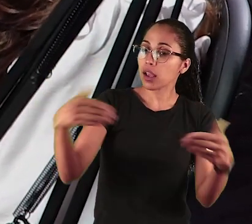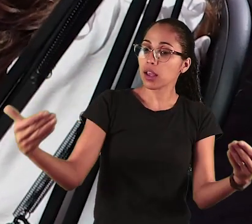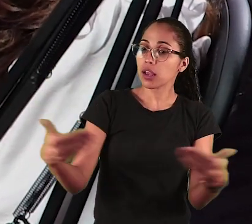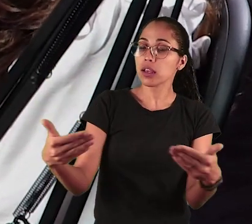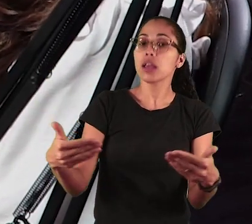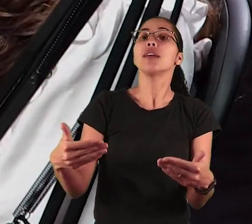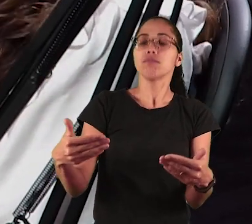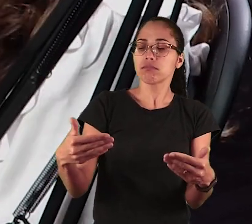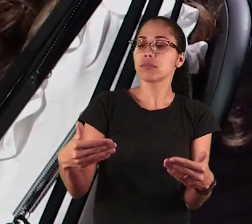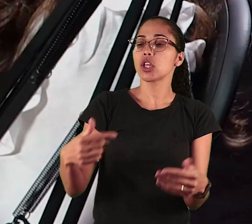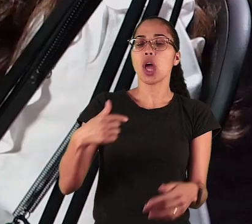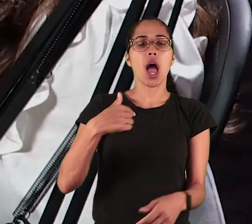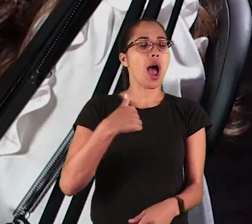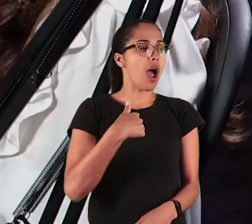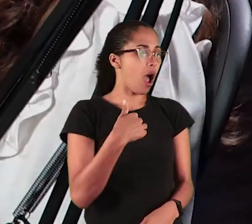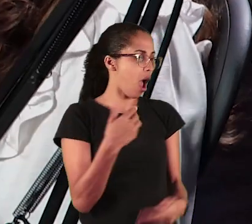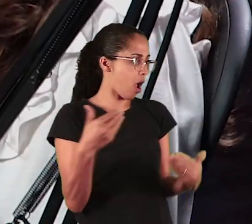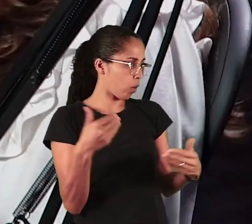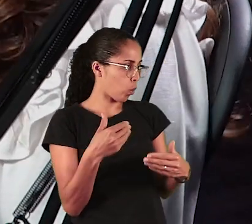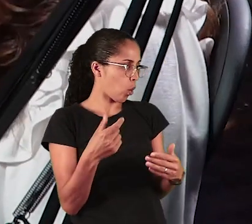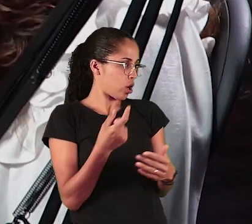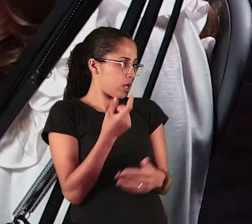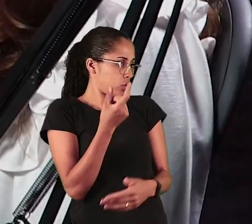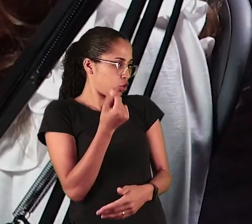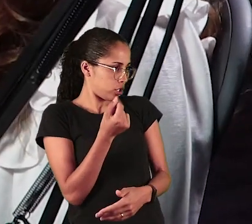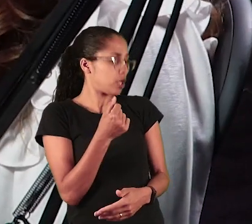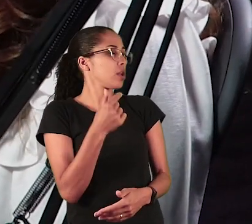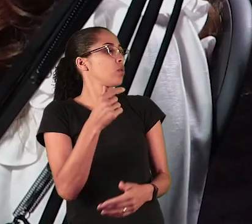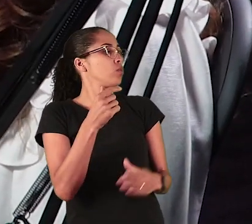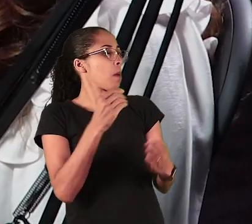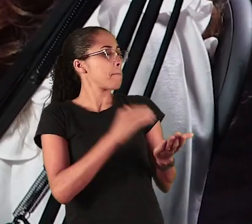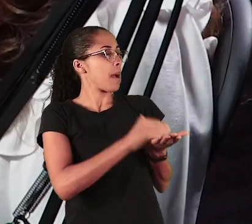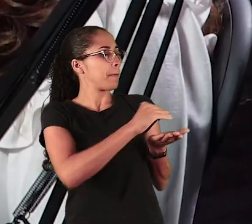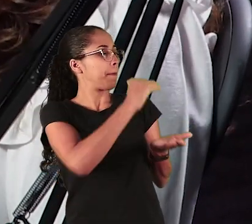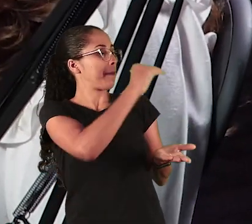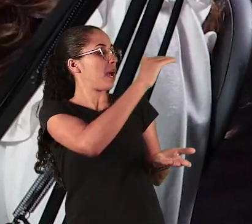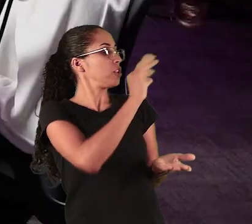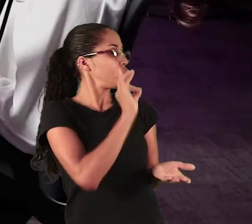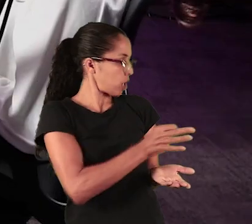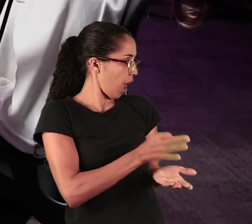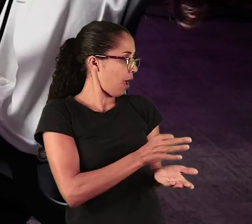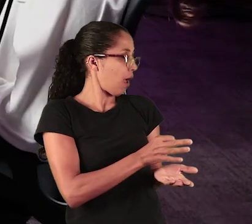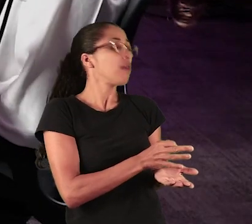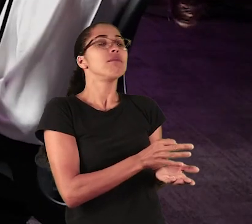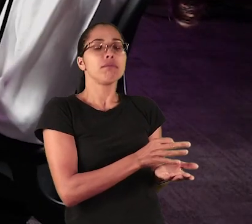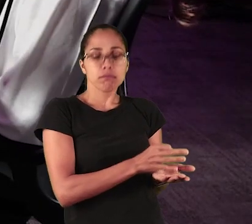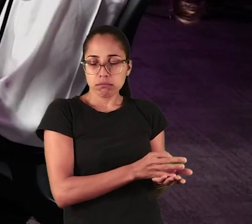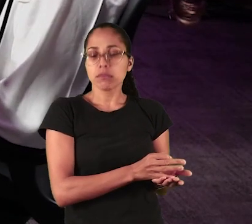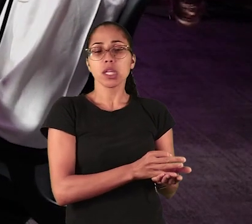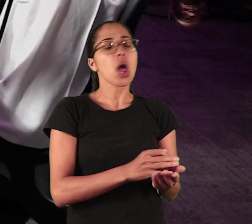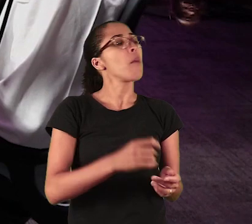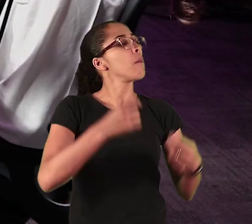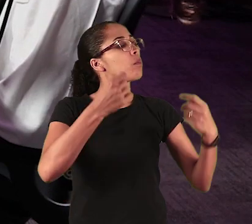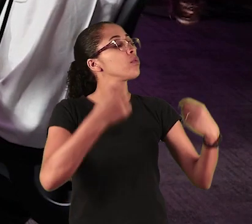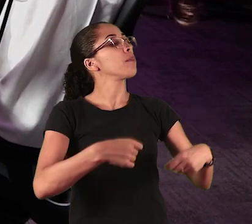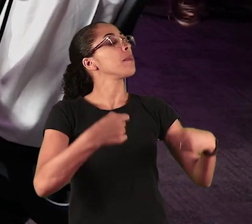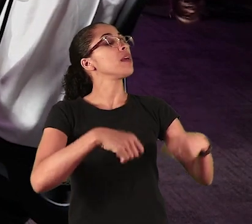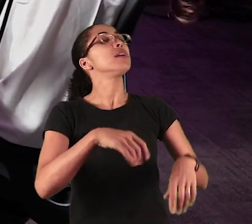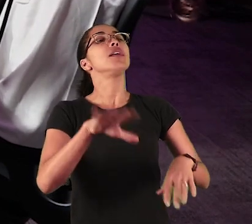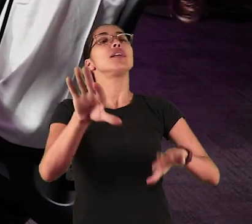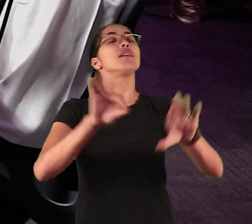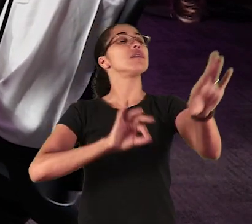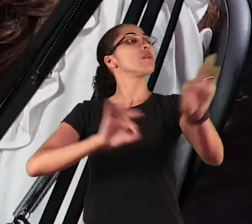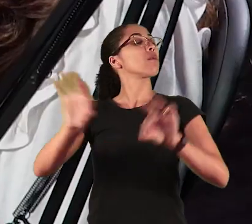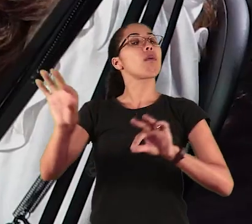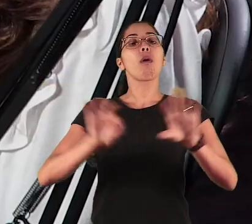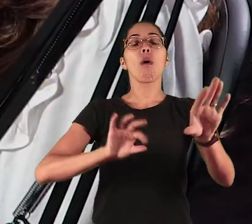agora aqui eu tenho meu pé de meia e não é qualquer coisa que eu vou topar e isso faz com que na hora que você aonde você